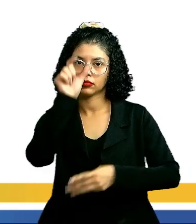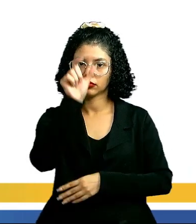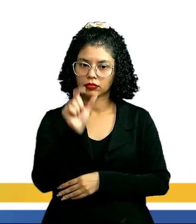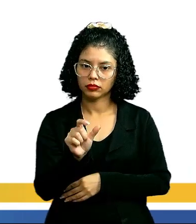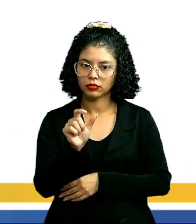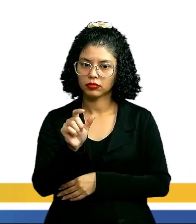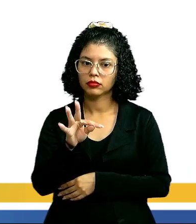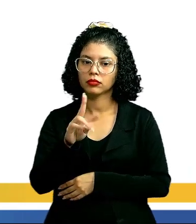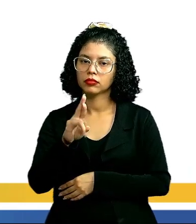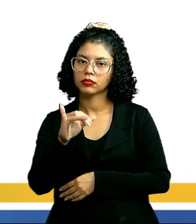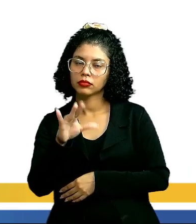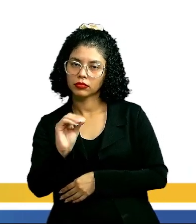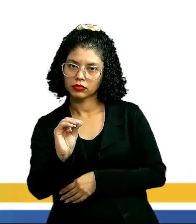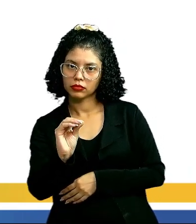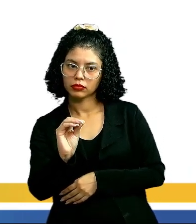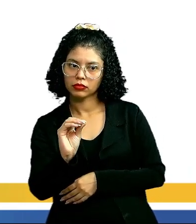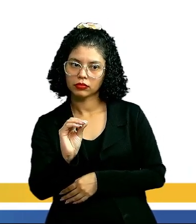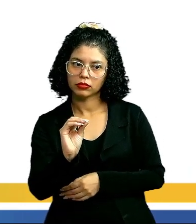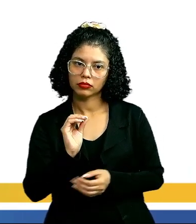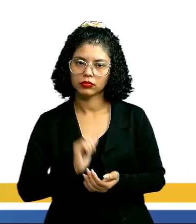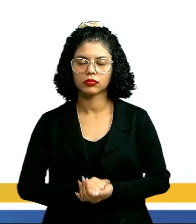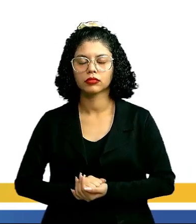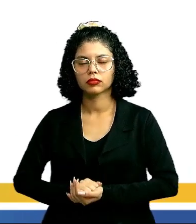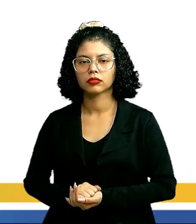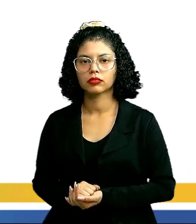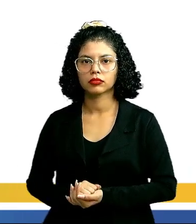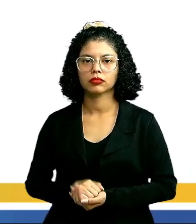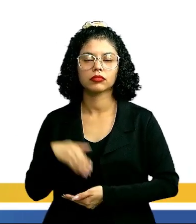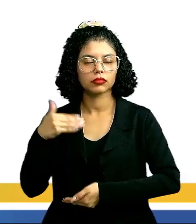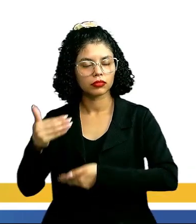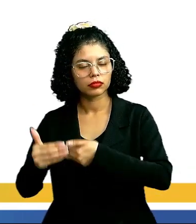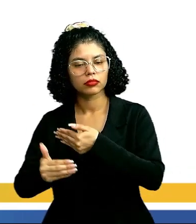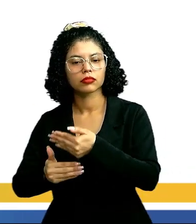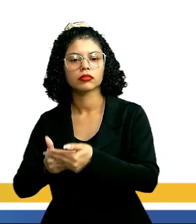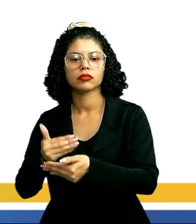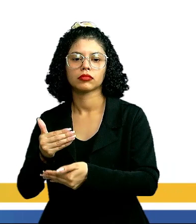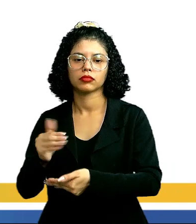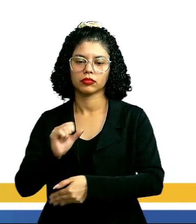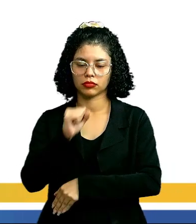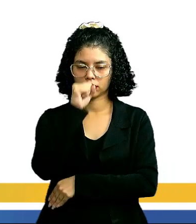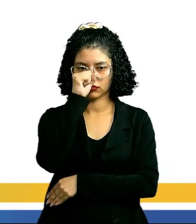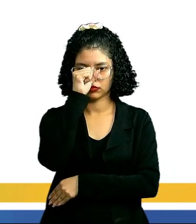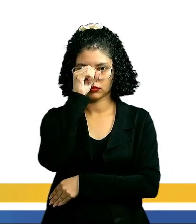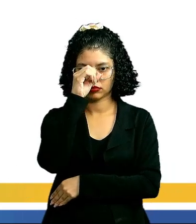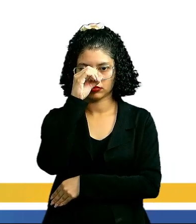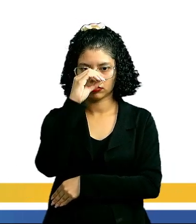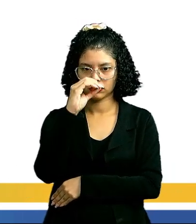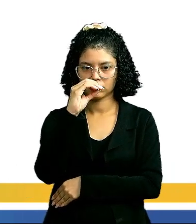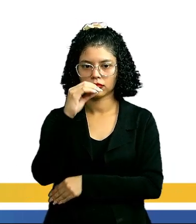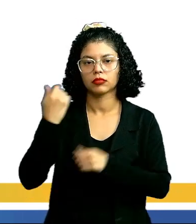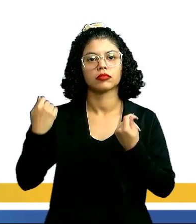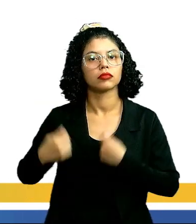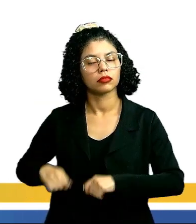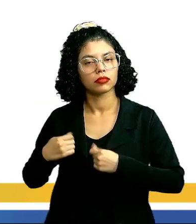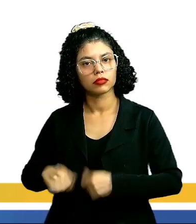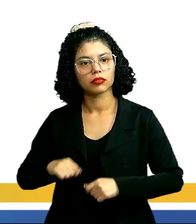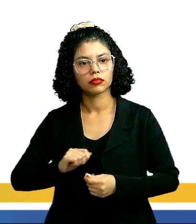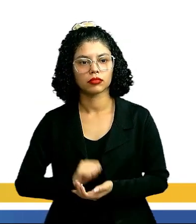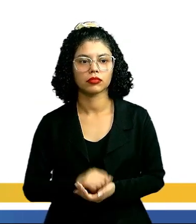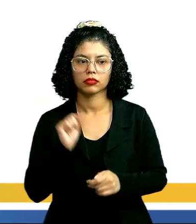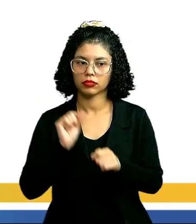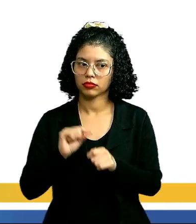células-tronco a partir do desenvolvimento embrionário, a partir da necessidade